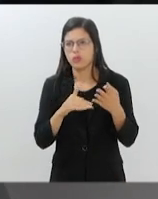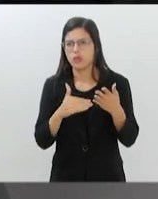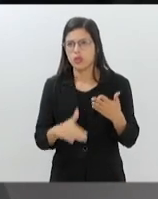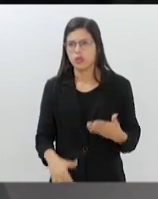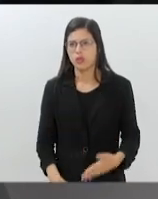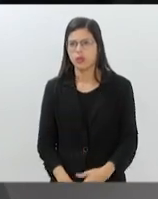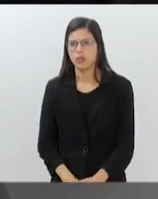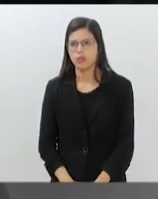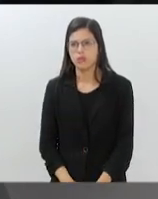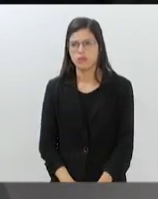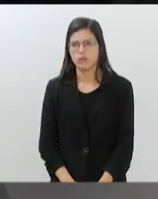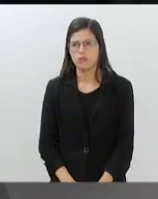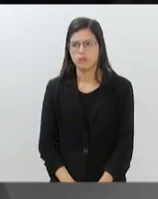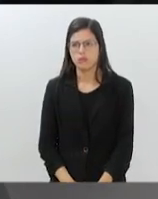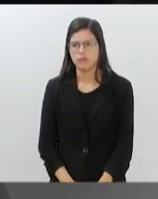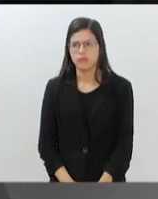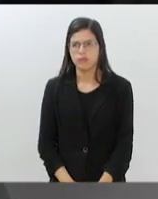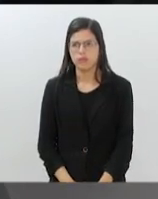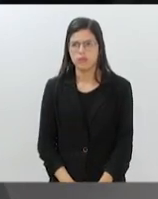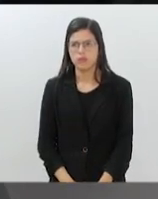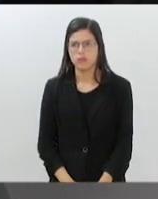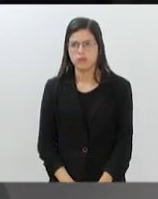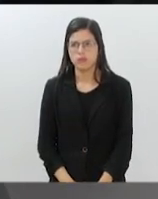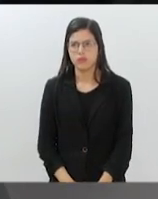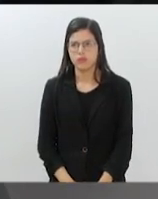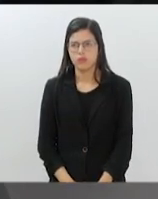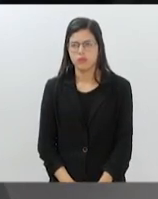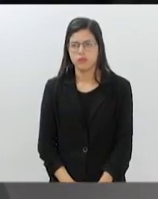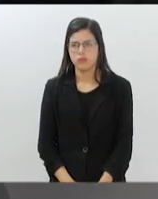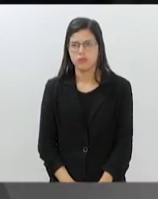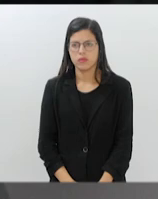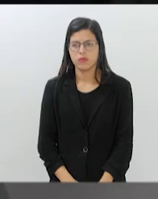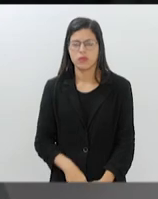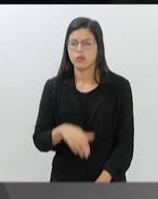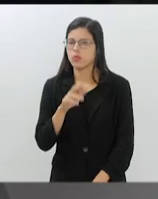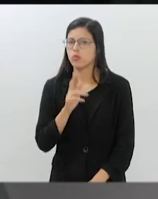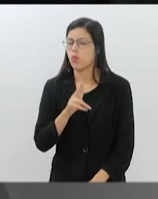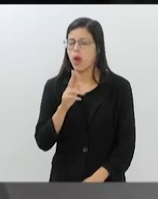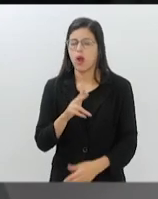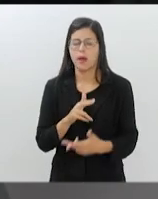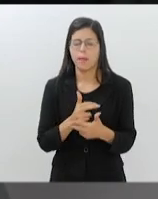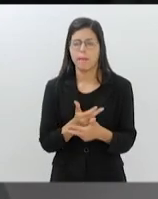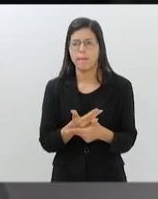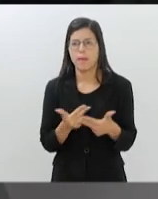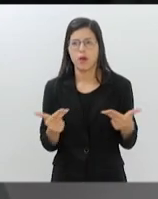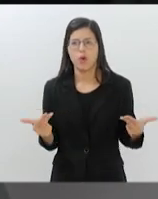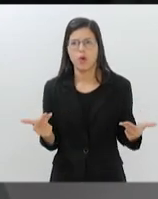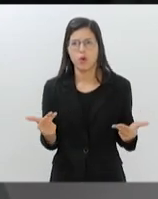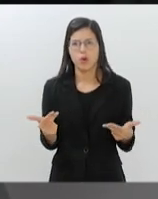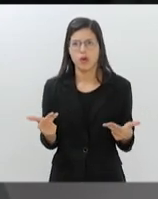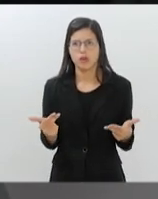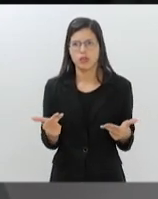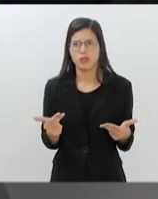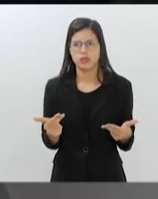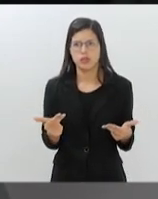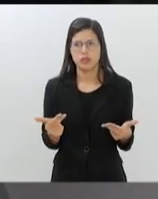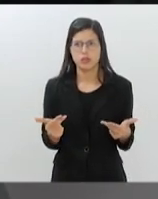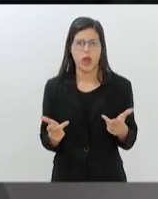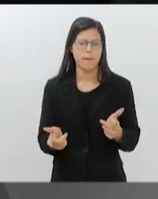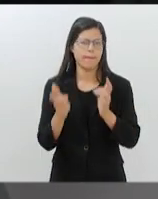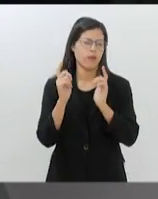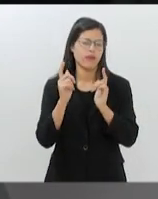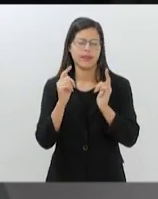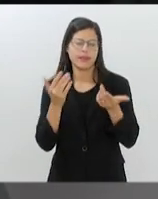eu quero dizer também é que isso não era uma coisa pra gente eh era para curtir a